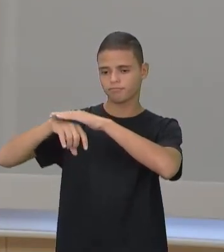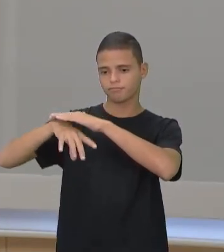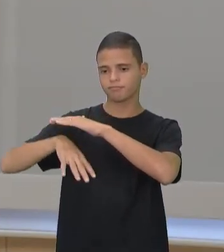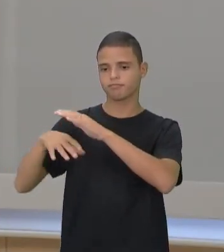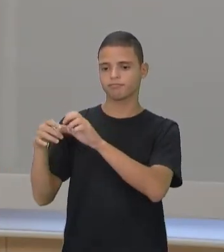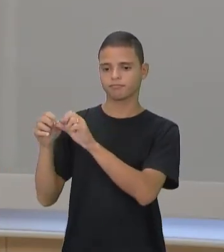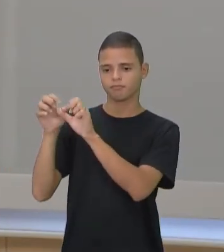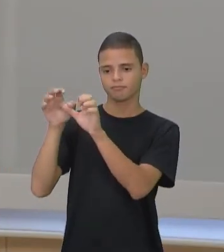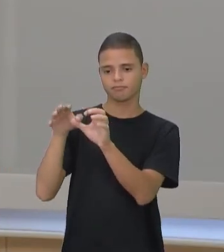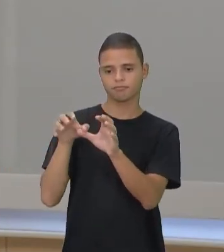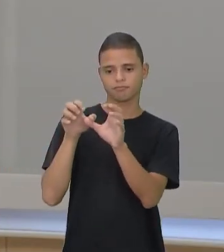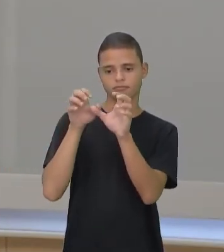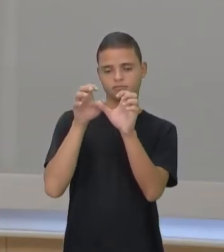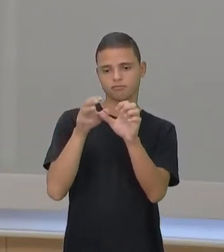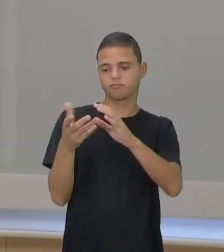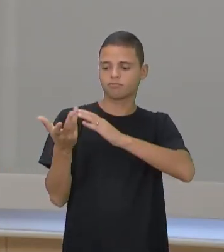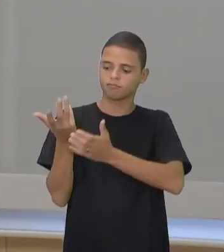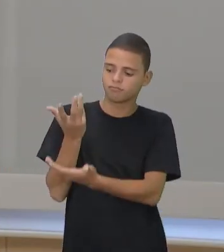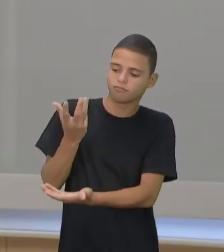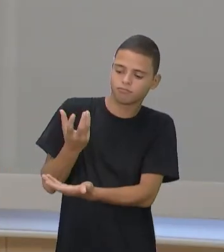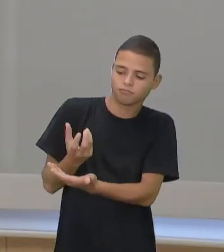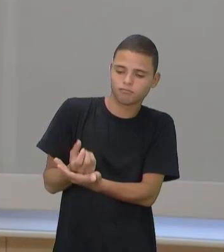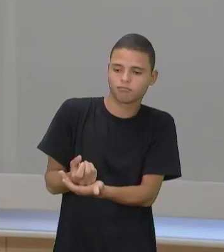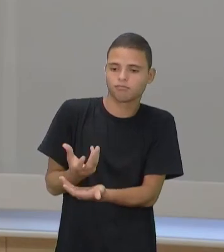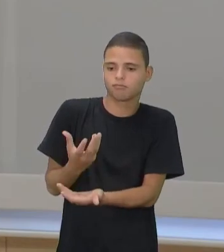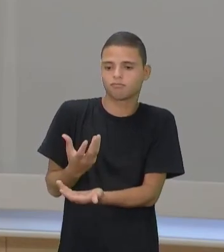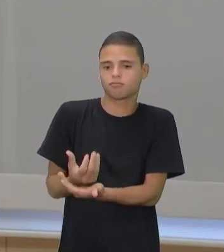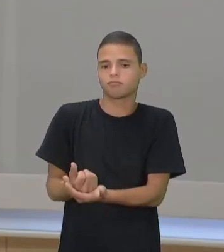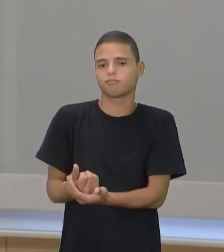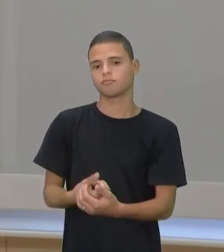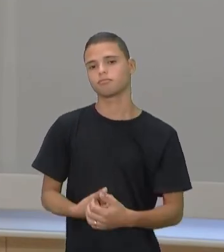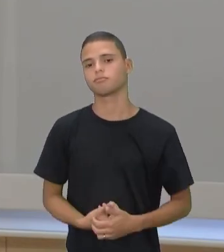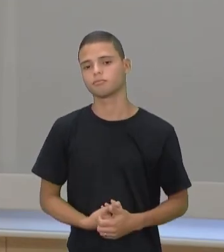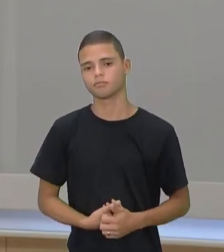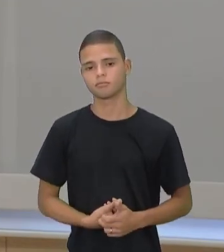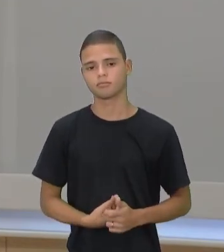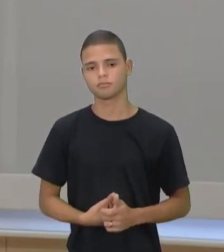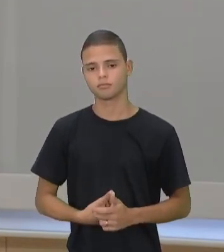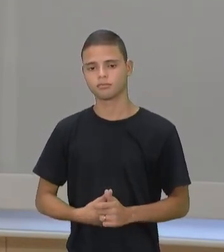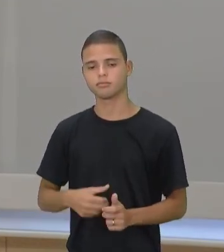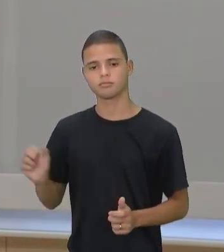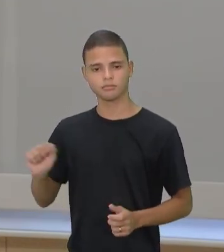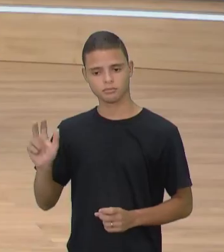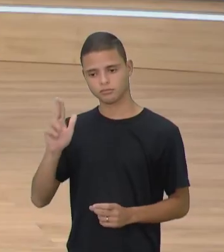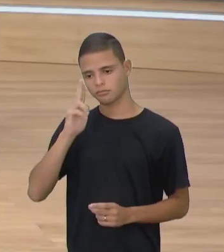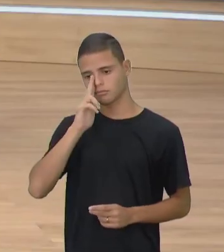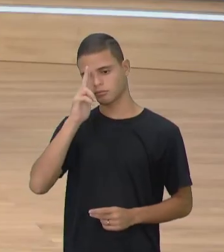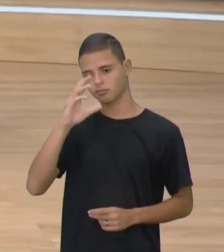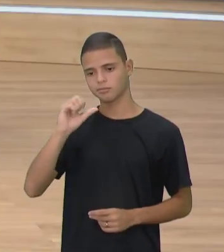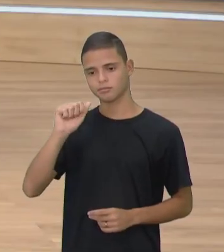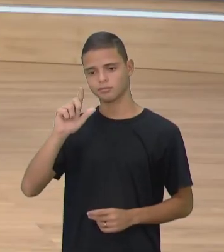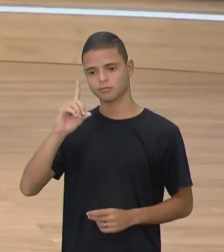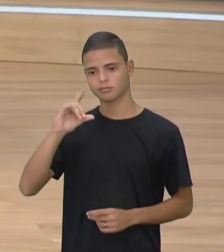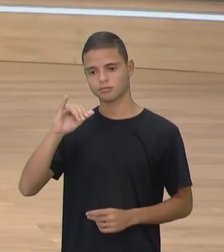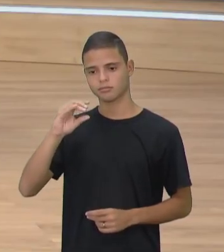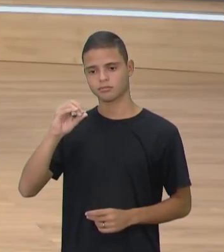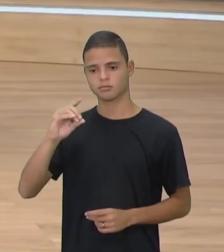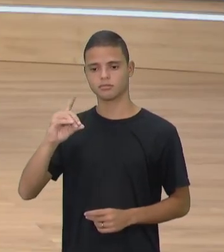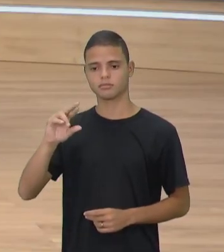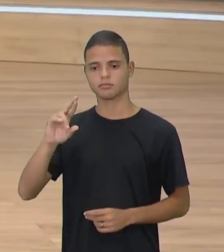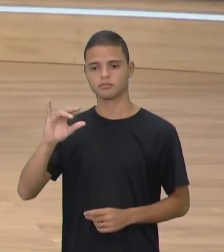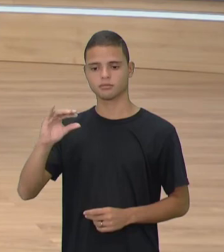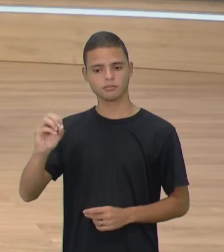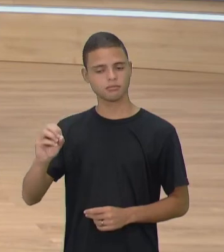eras acabou secando aquela região, ficou ali uma região rica em nitrato de sódio, onde